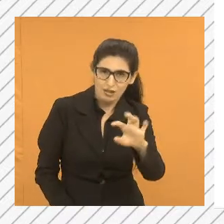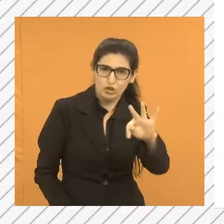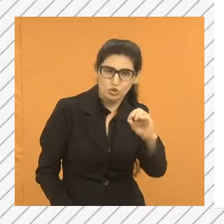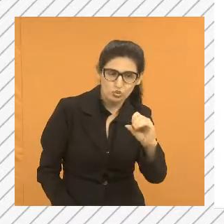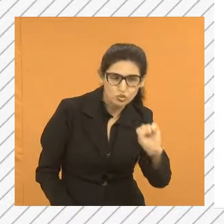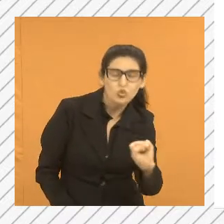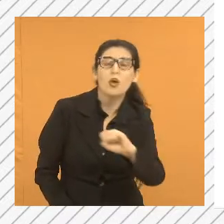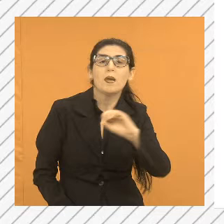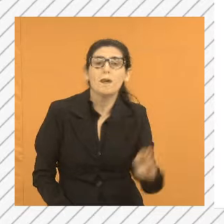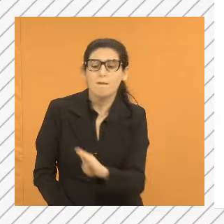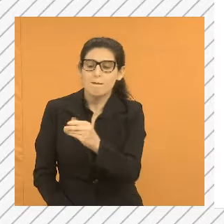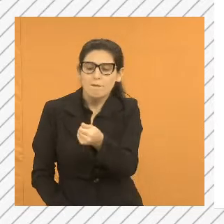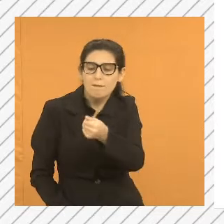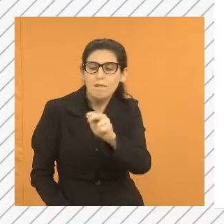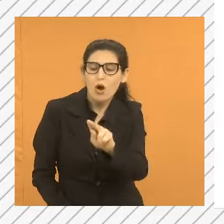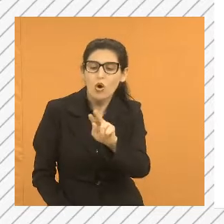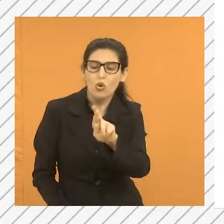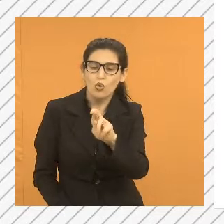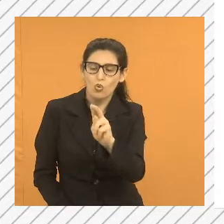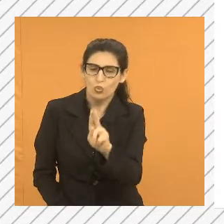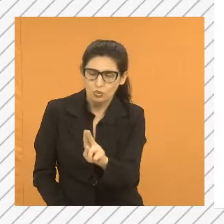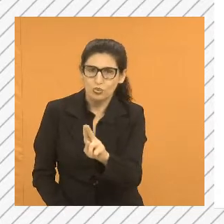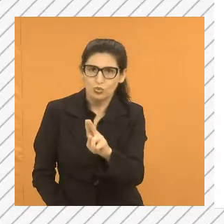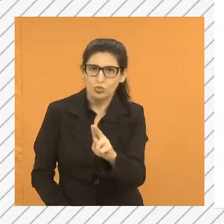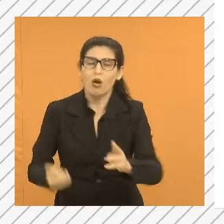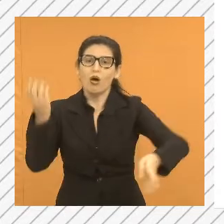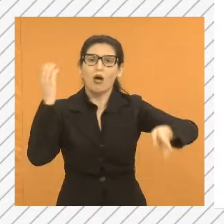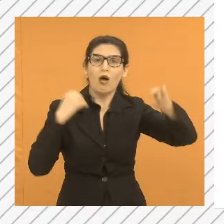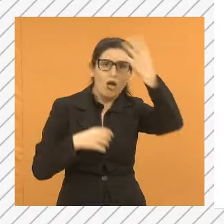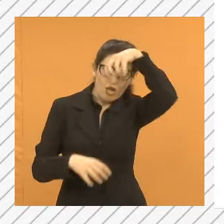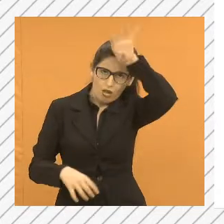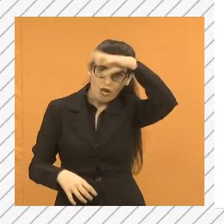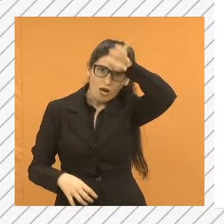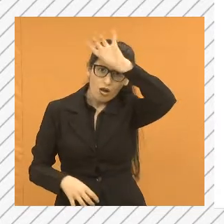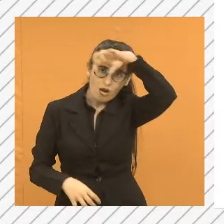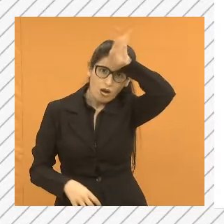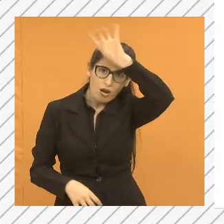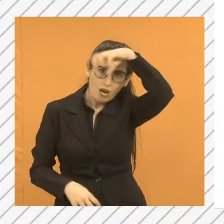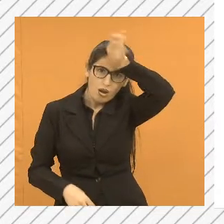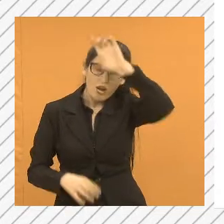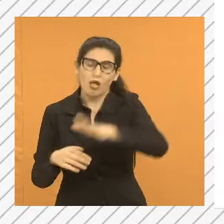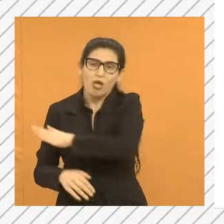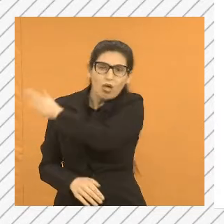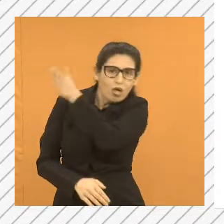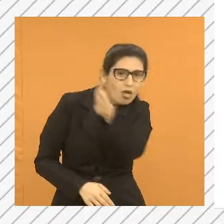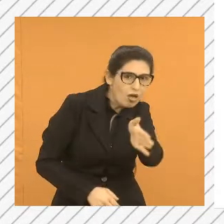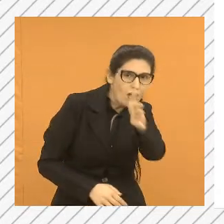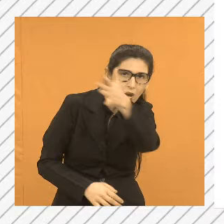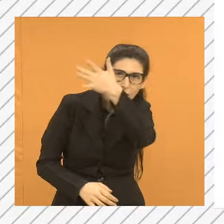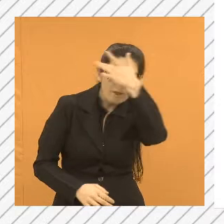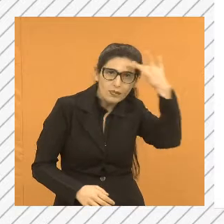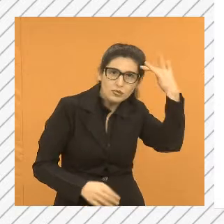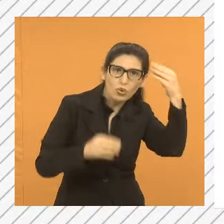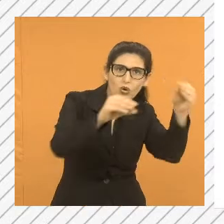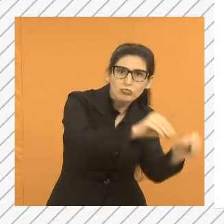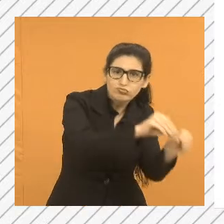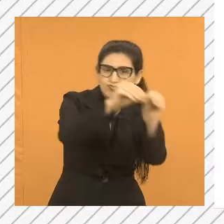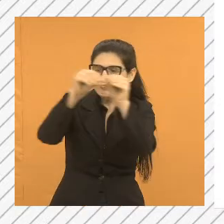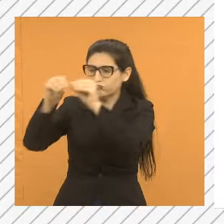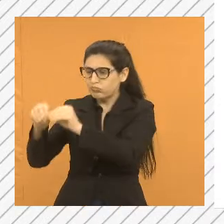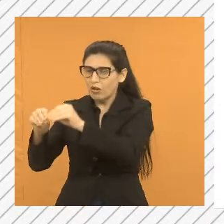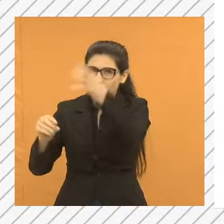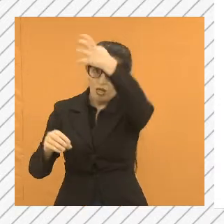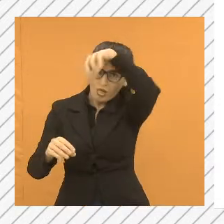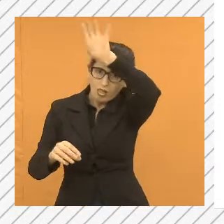o transporte ambulatorial é bastante utilizado para deslocamento desses munícipes para